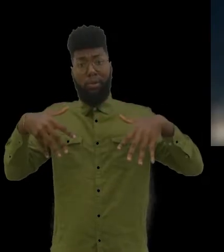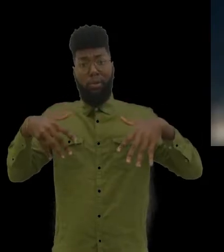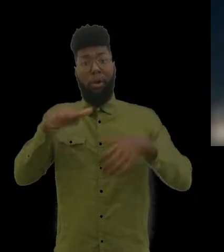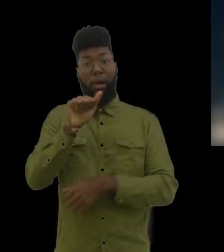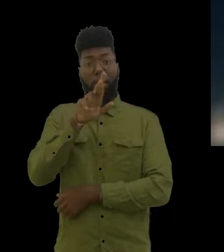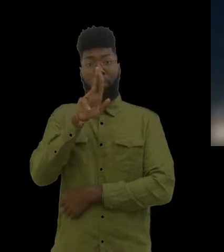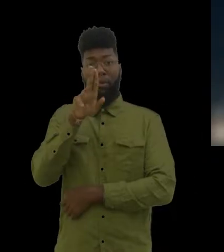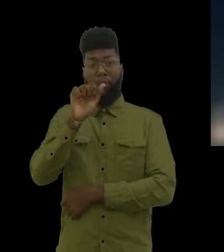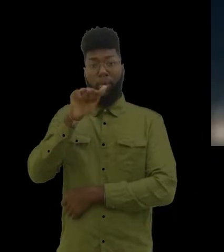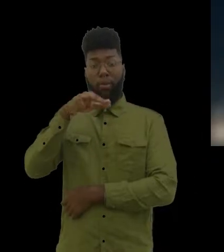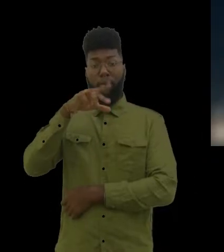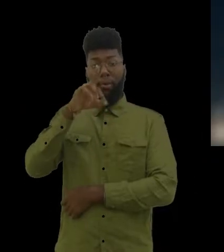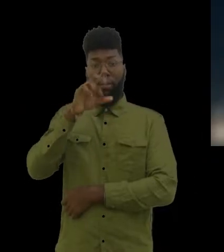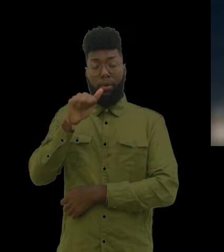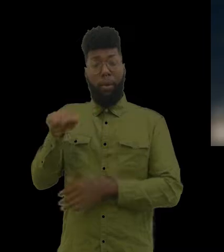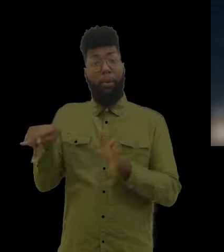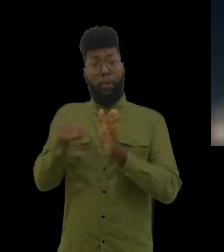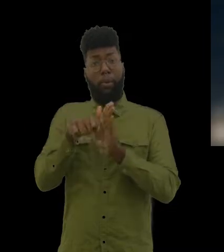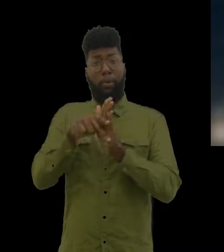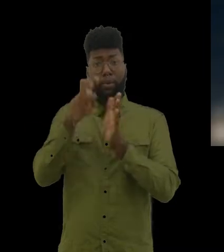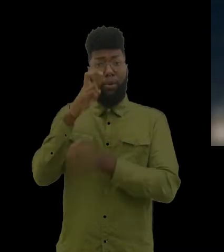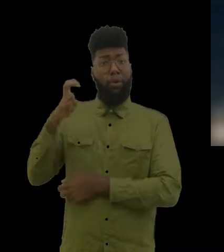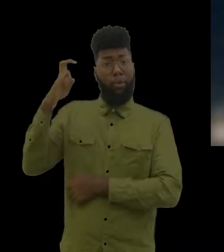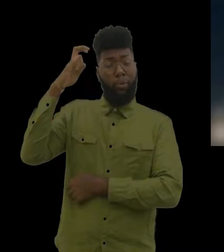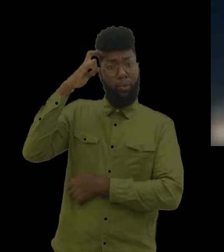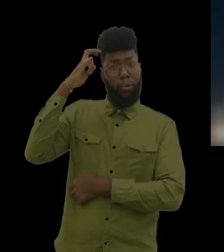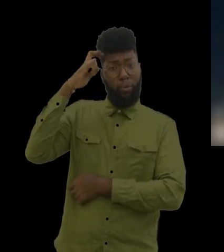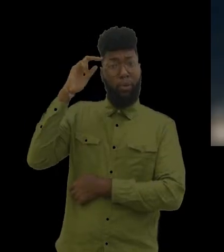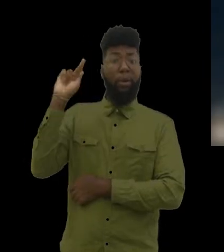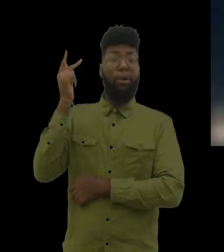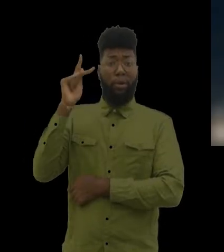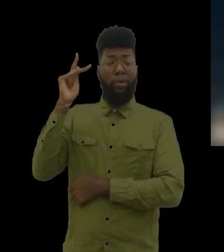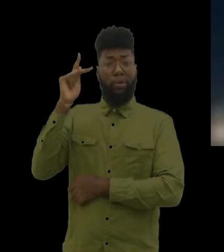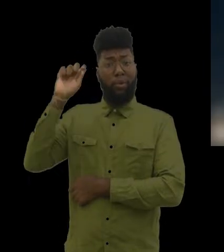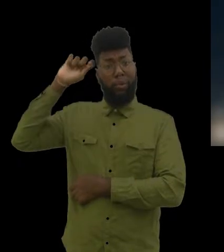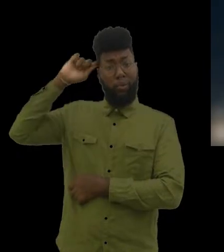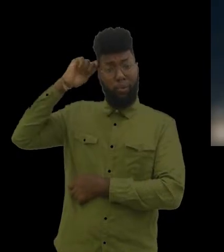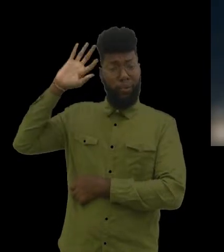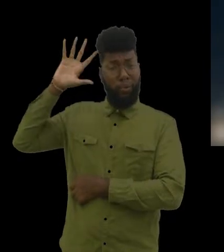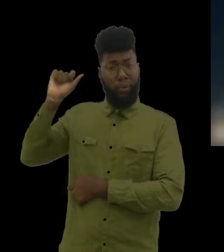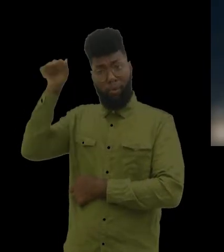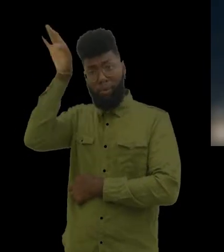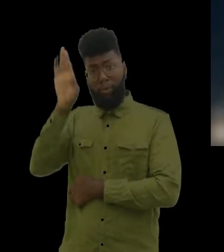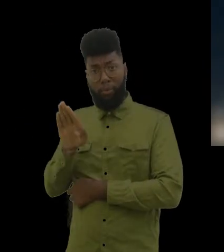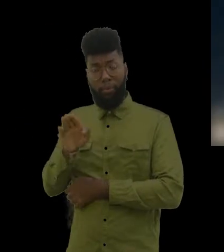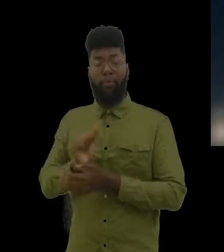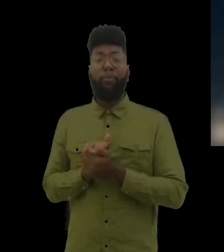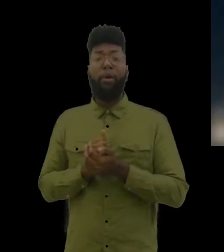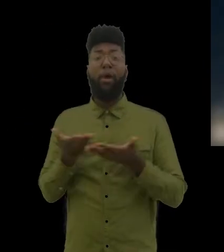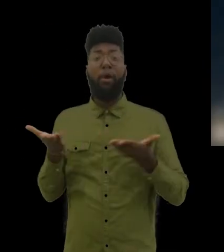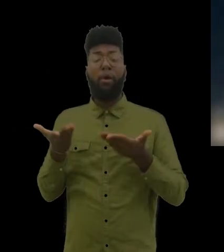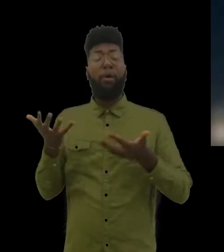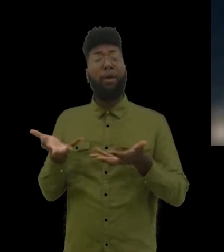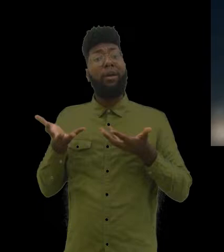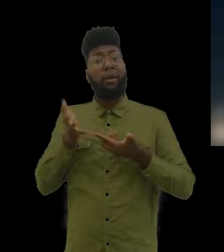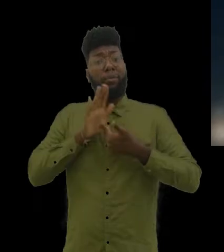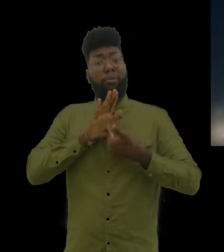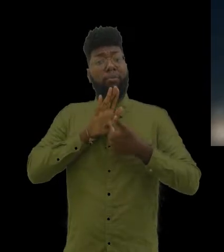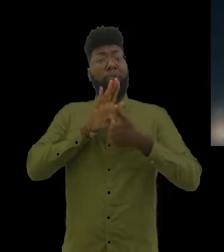Morada da Cultura e da História Afro-Brasileira. E hoje a gente está aqui para apresentar o primeiro capítulo do